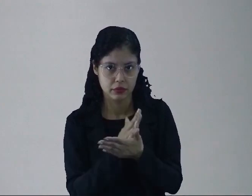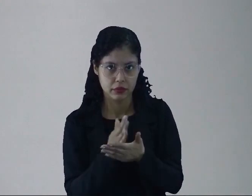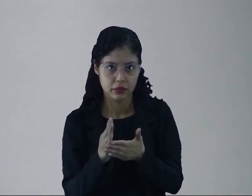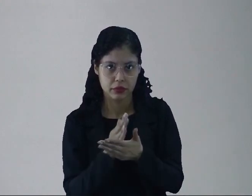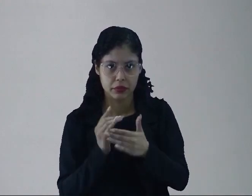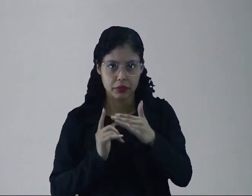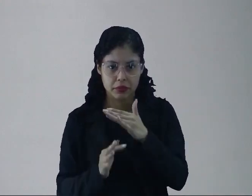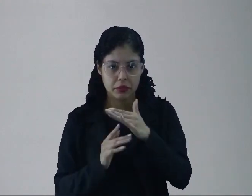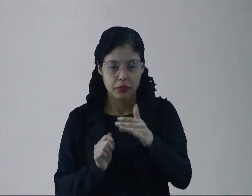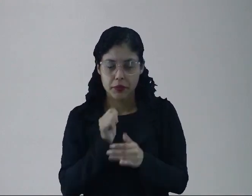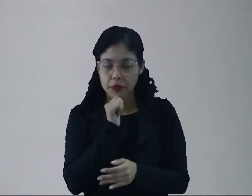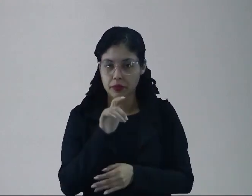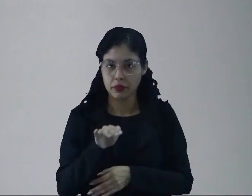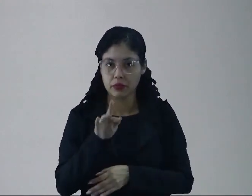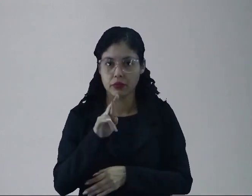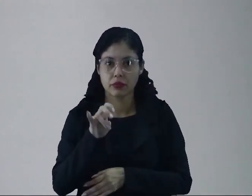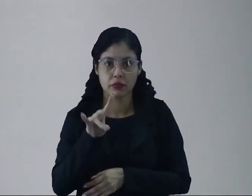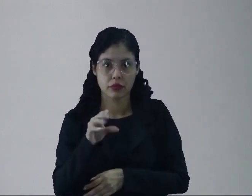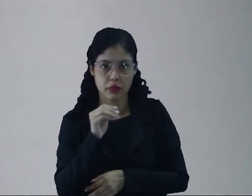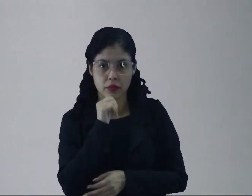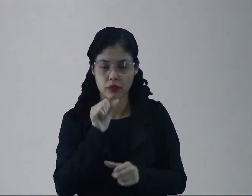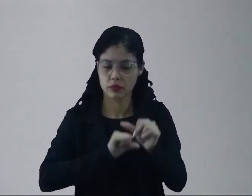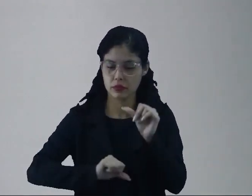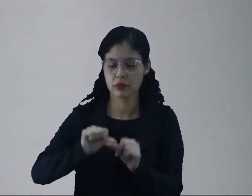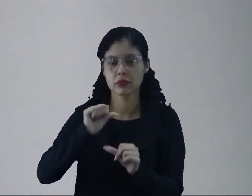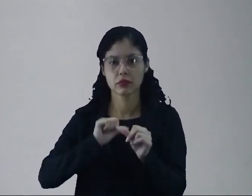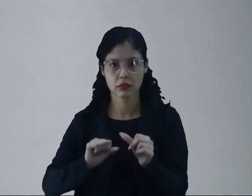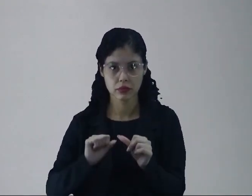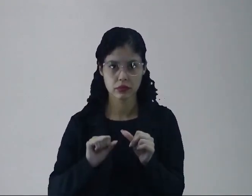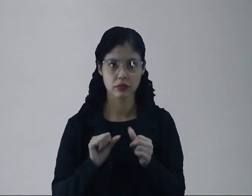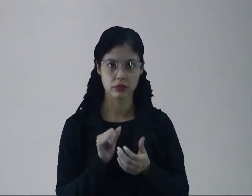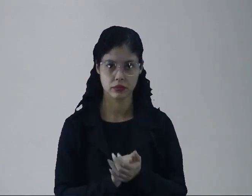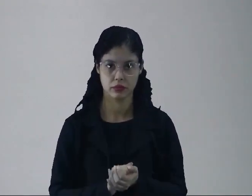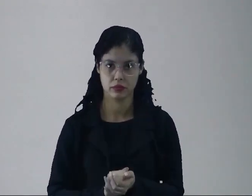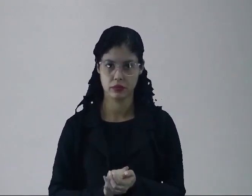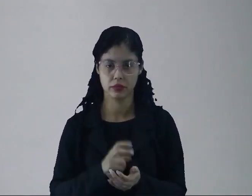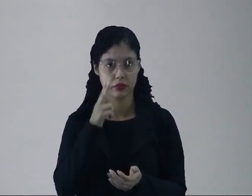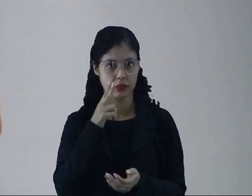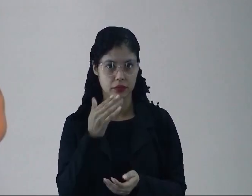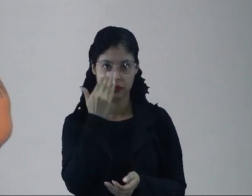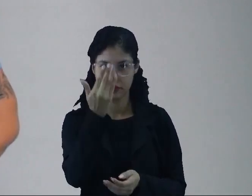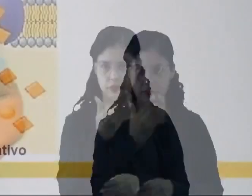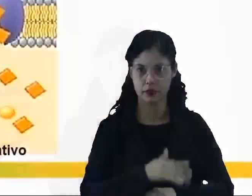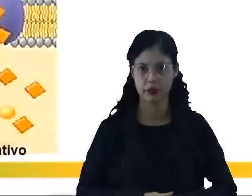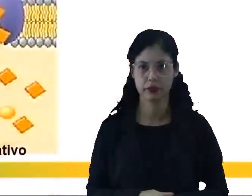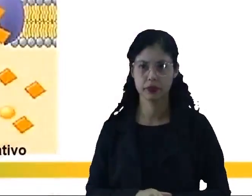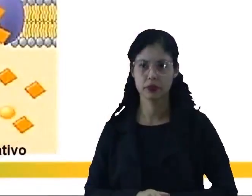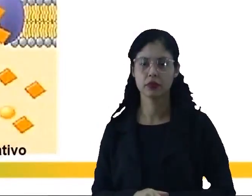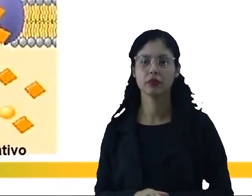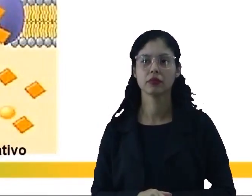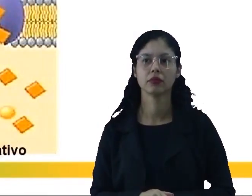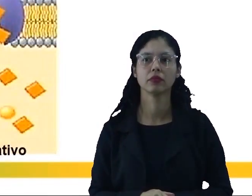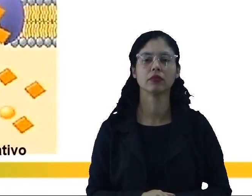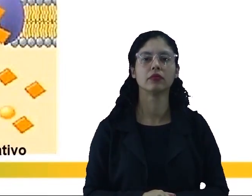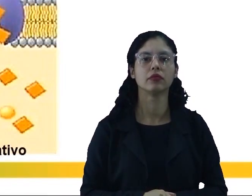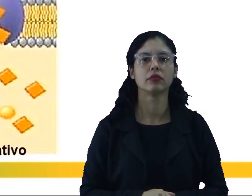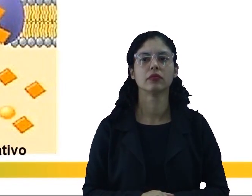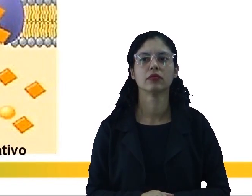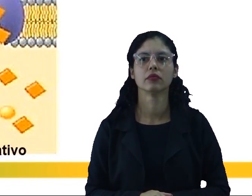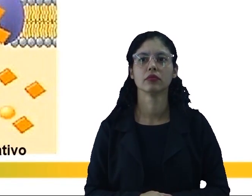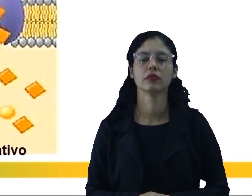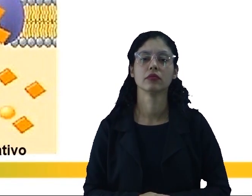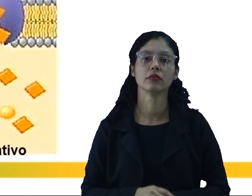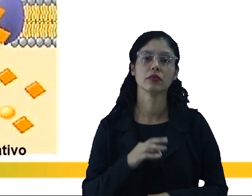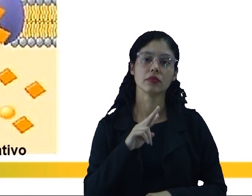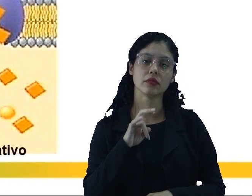de transporte ativos vão exigir a modificação da estrutura da membrana. A gente vai ver à frente, tá ok? E o